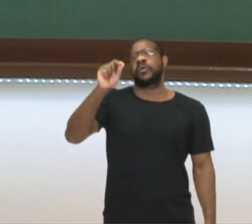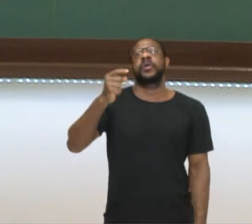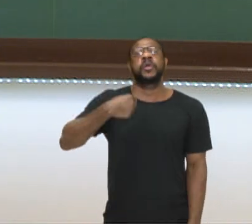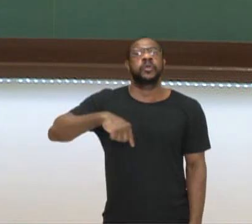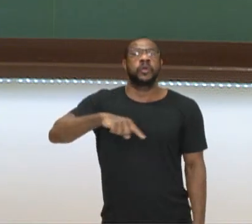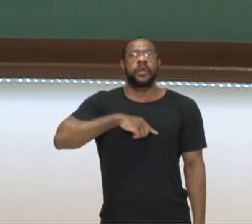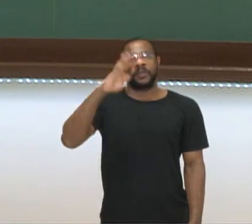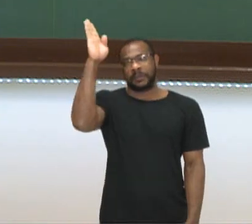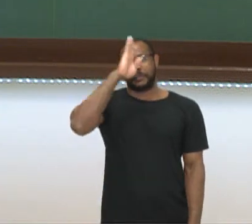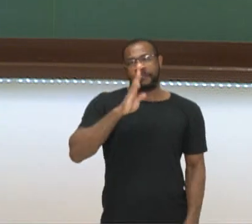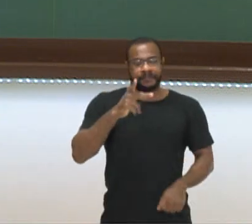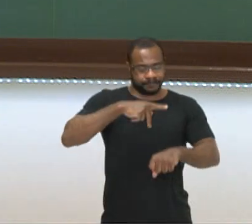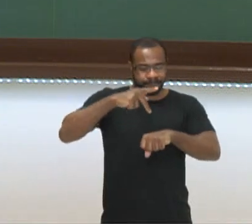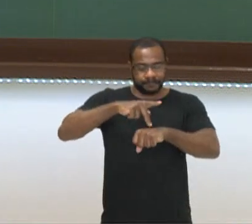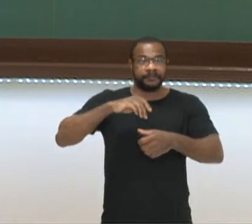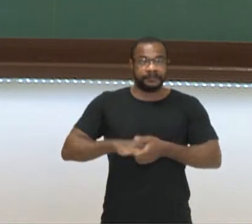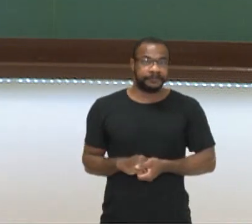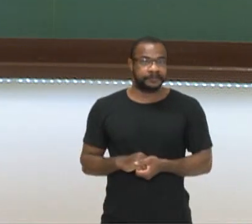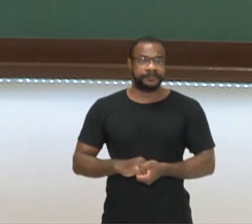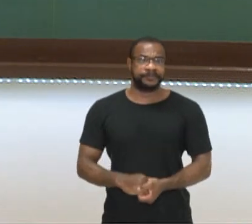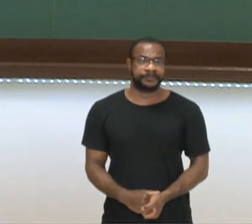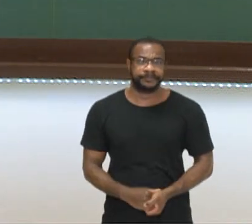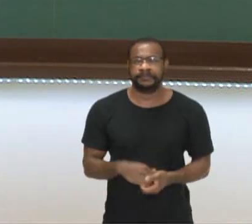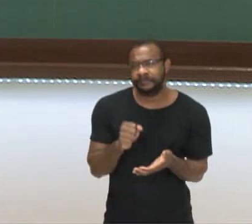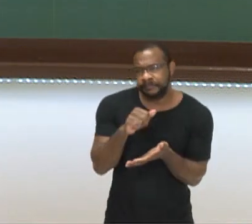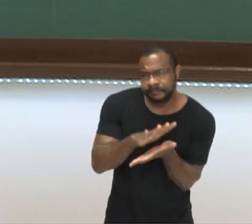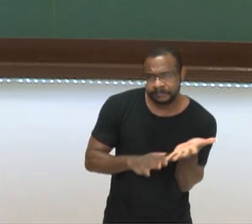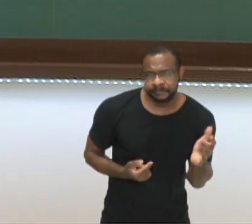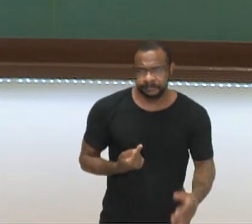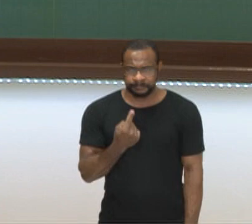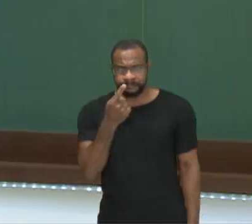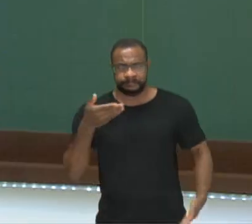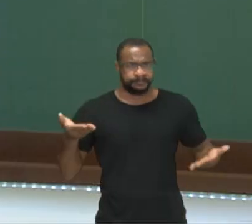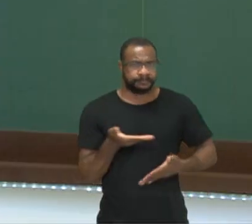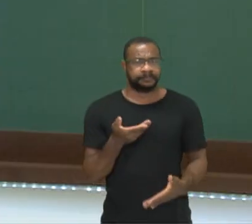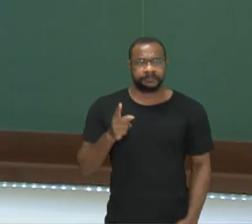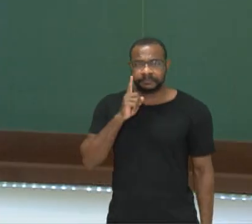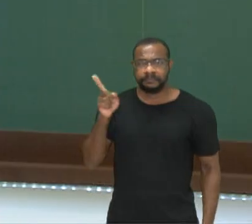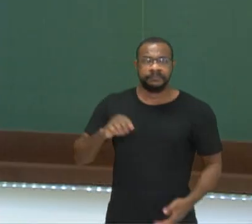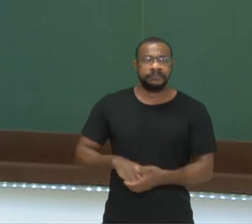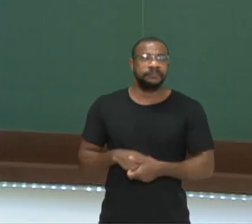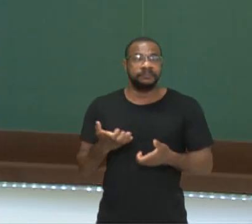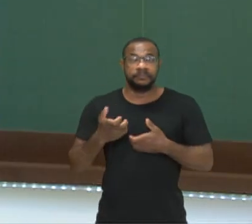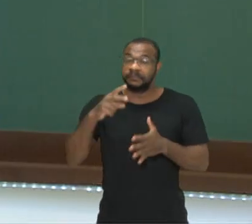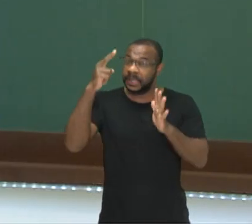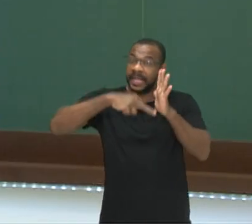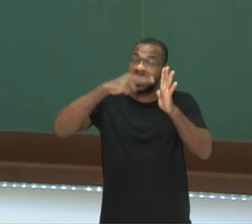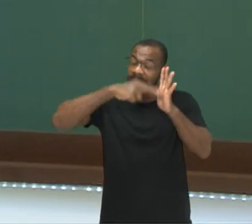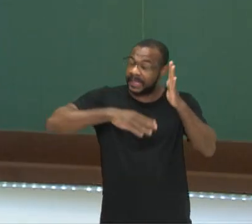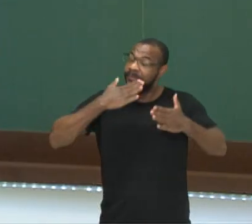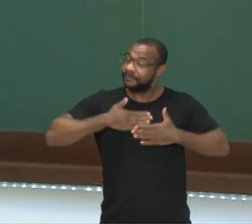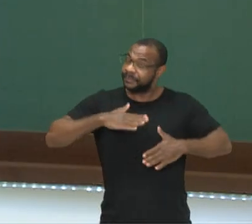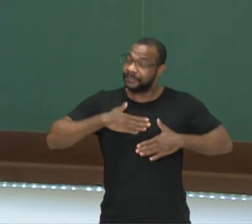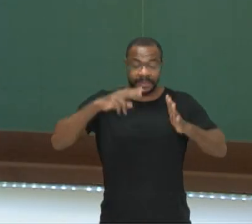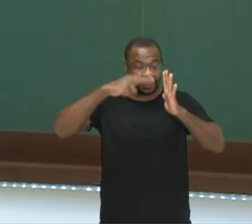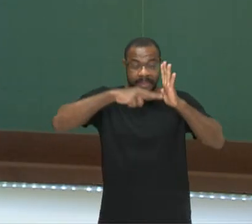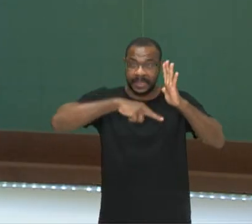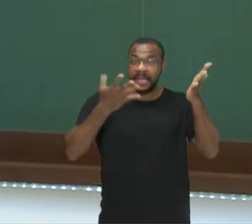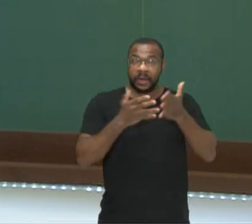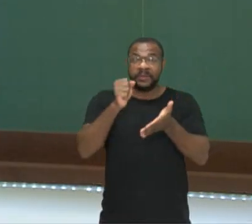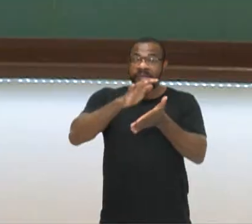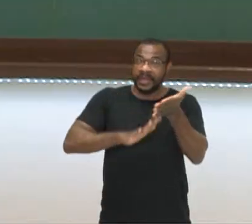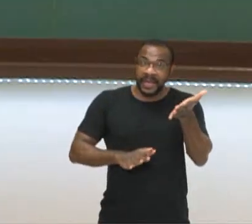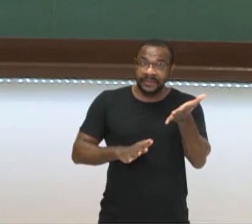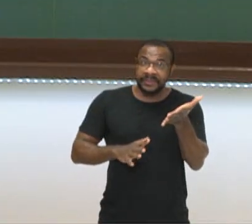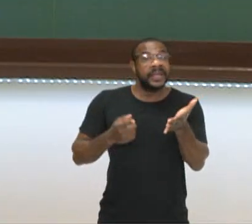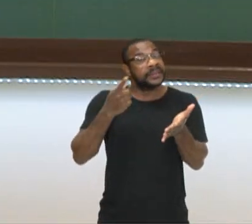nosso país. Bom, chegamos na nossa primeira atividade. Quero que vocês leiam com toda a atenção essa